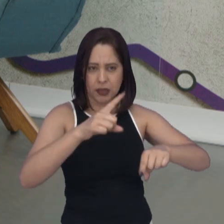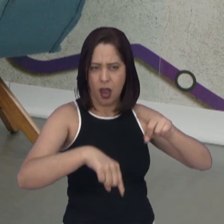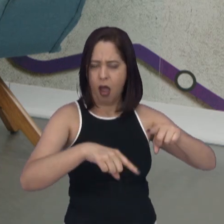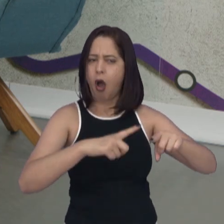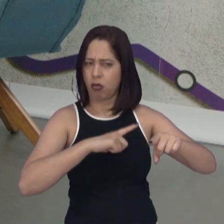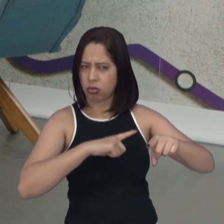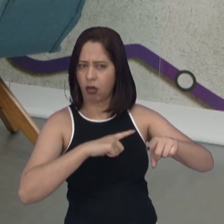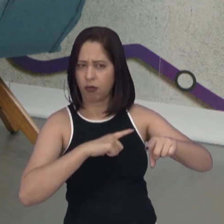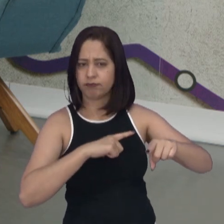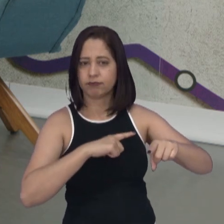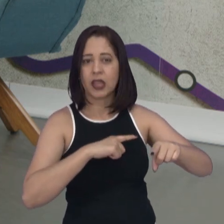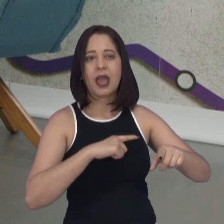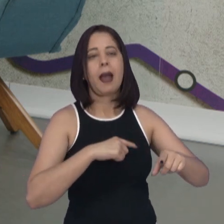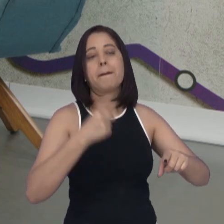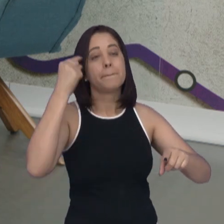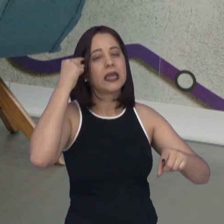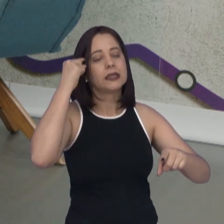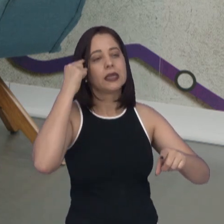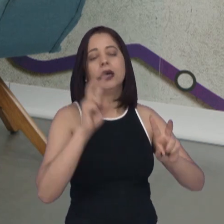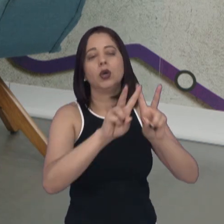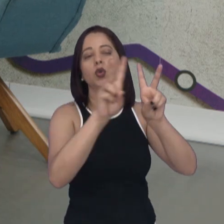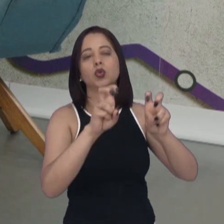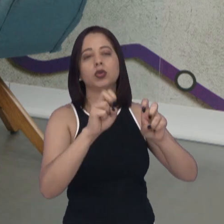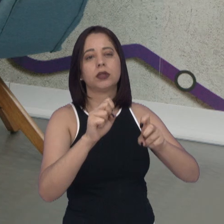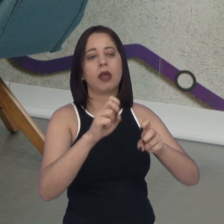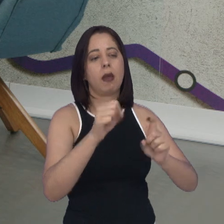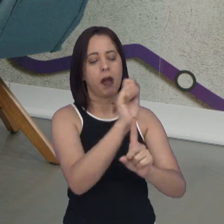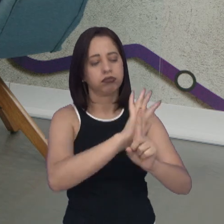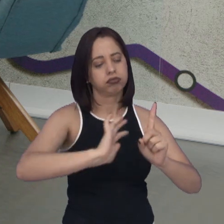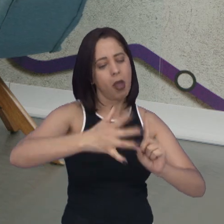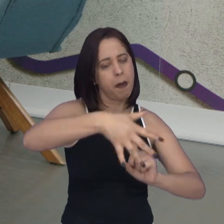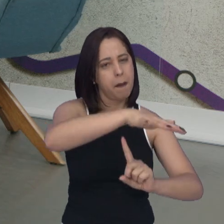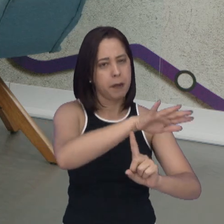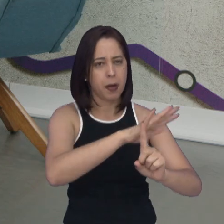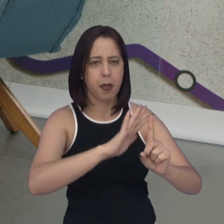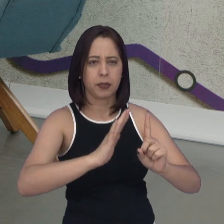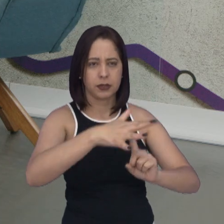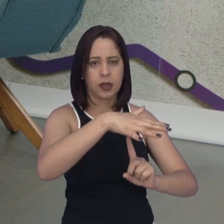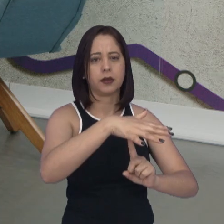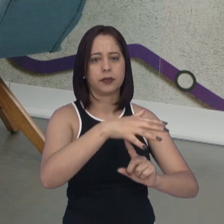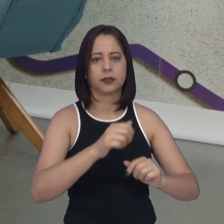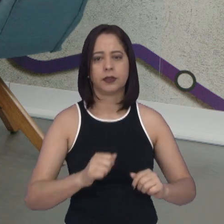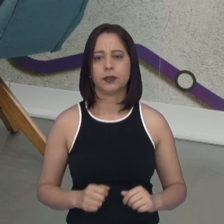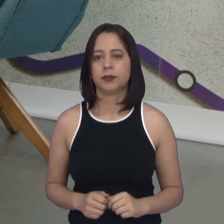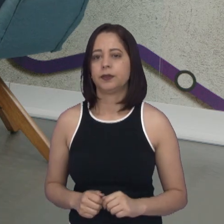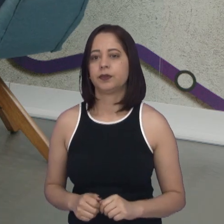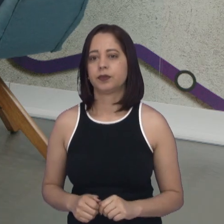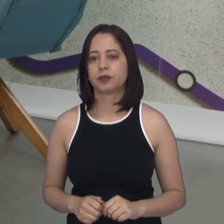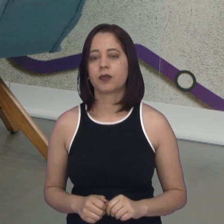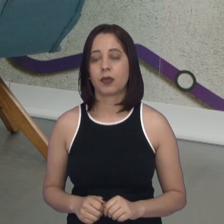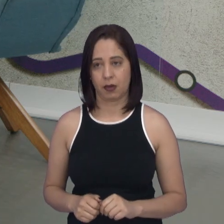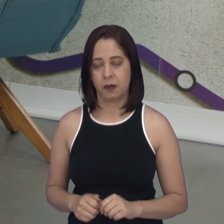pensando em questões ambientais, né, e dessa forma de integrar também esse design sustentável? Perfeito. Bom,